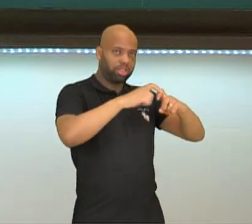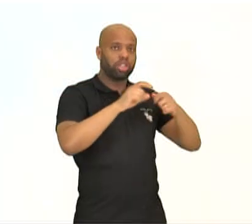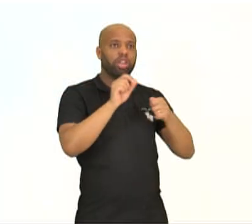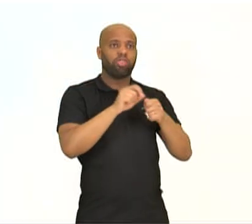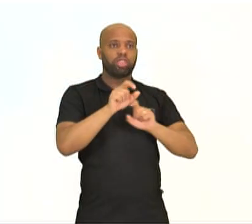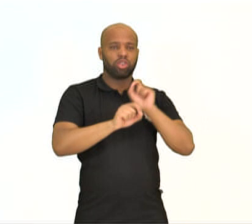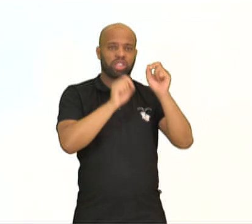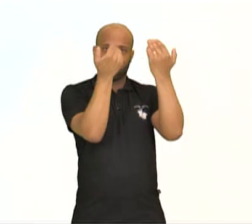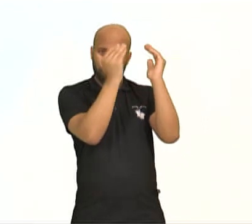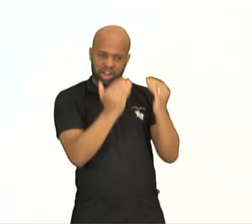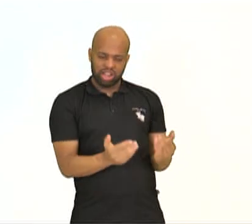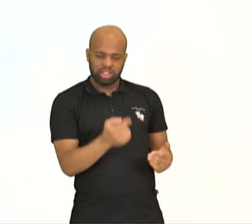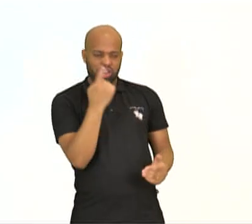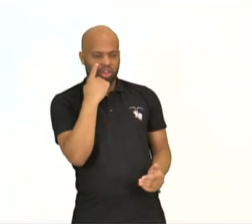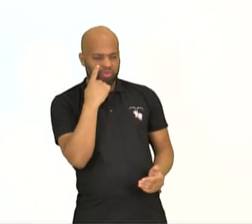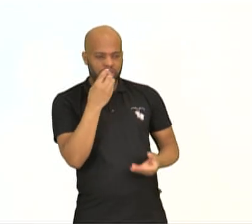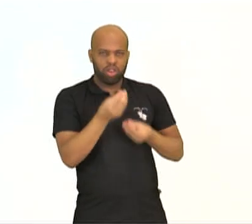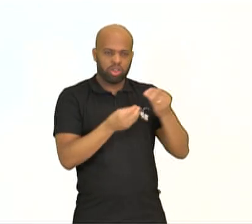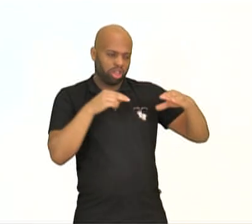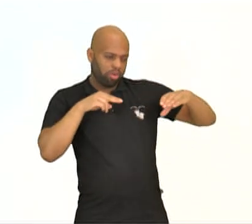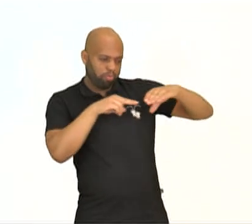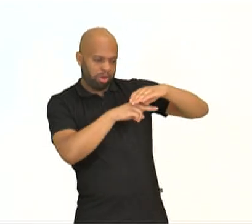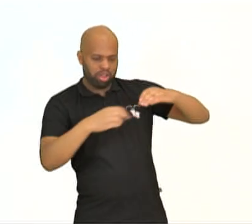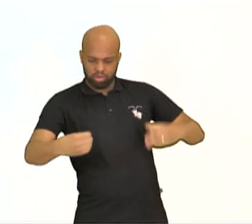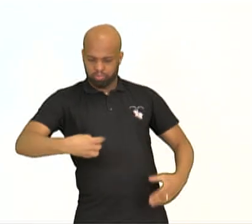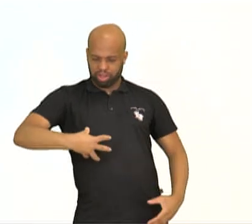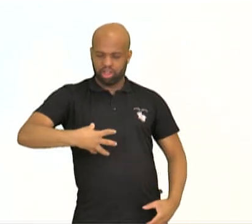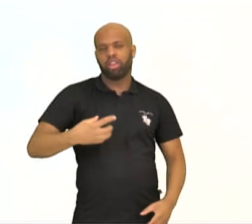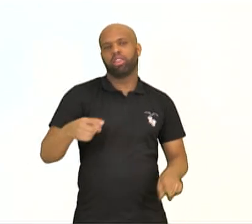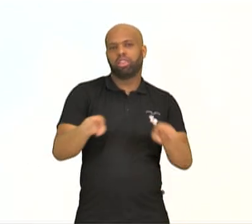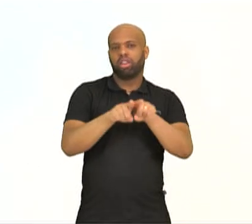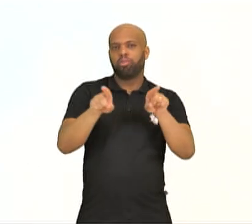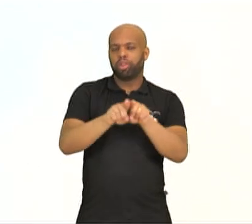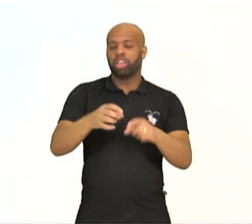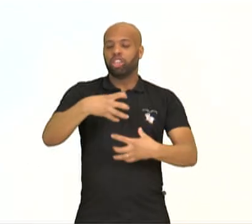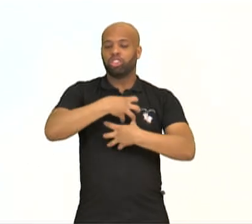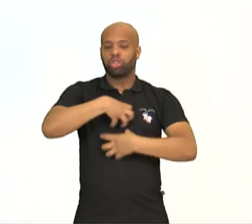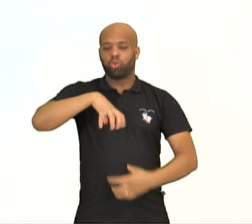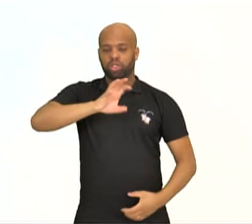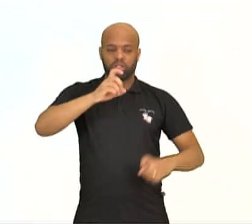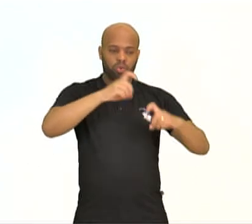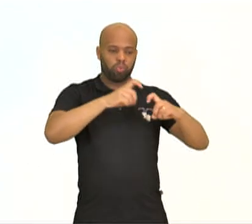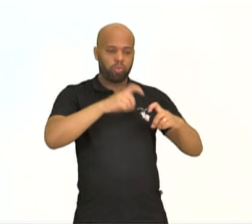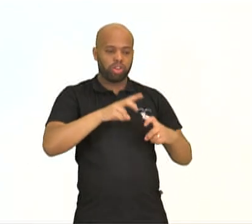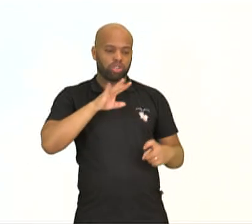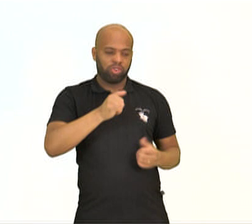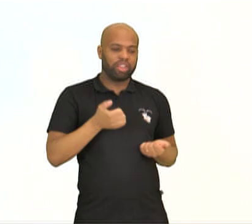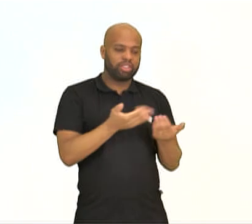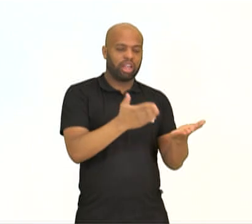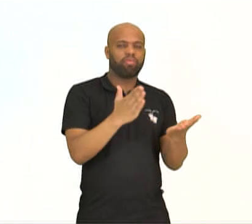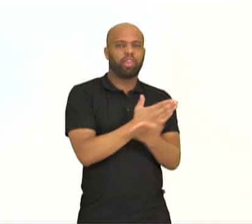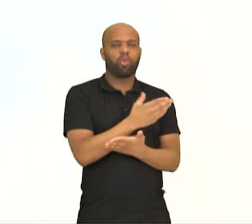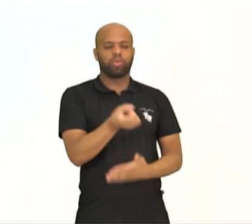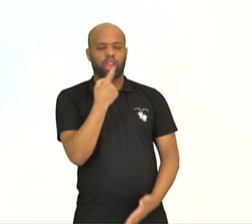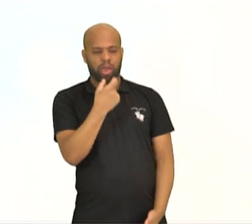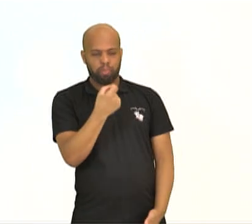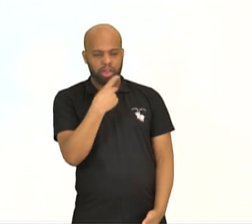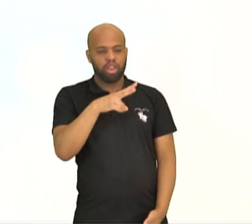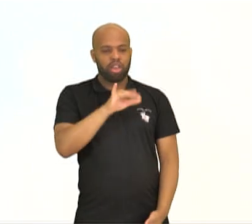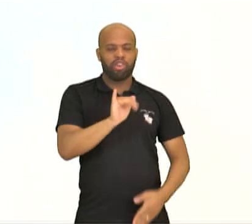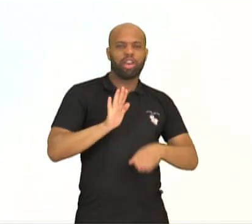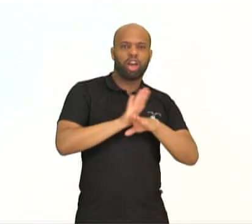fazer uma avaliação, uma tomografia, e aí o médico também pode prescrever medicamentos para ajudar